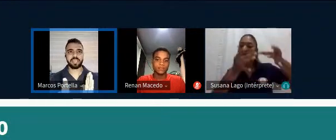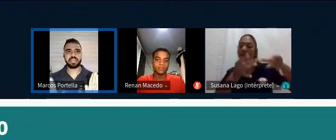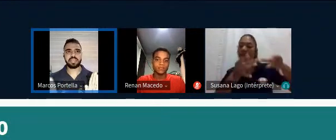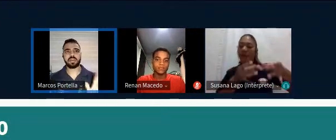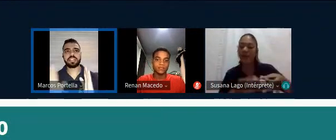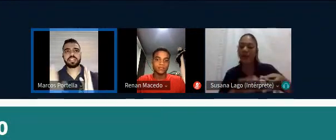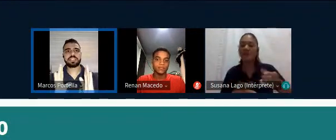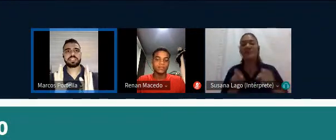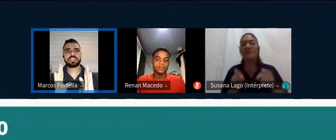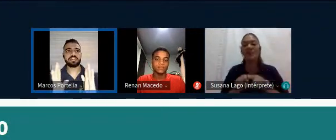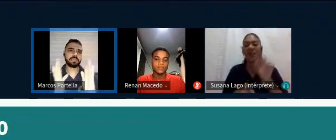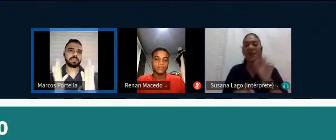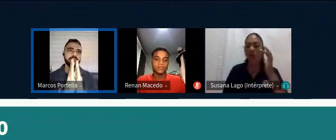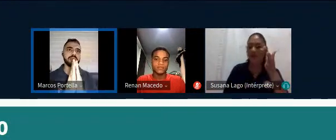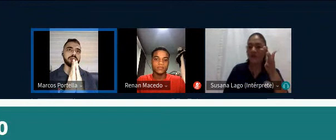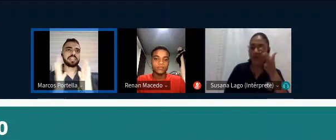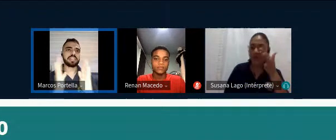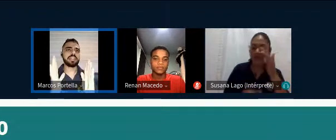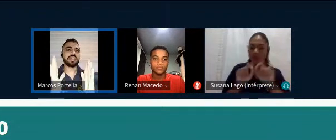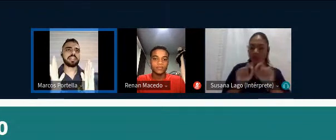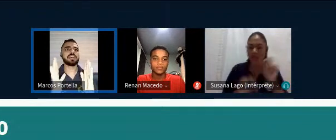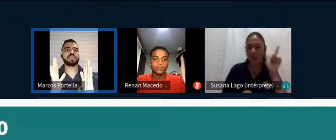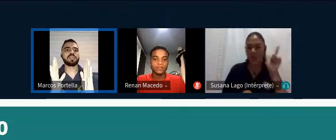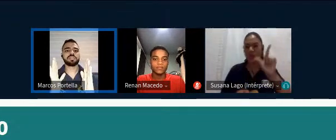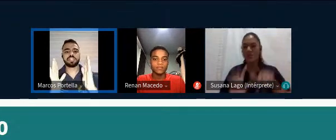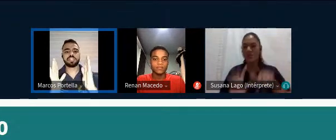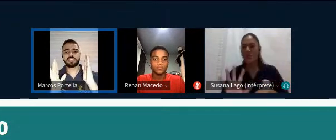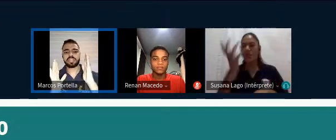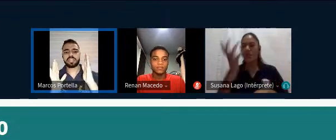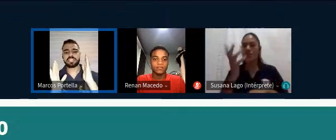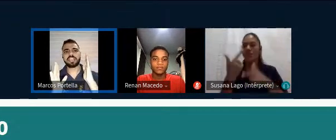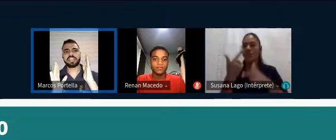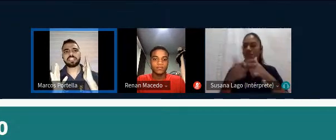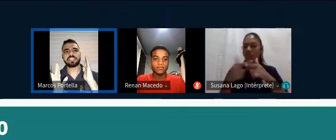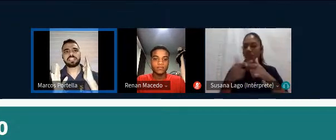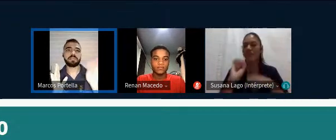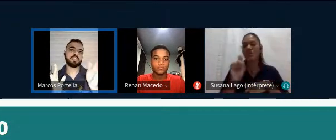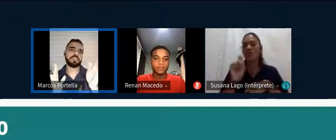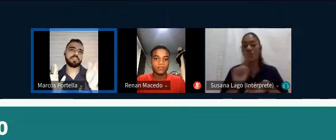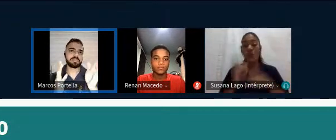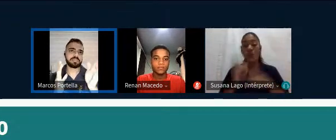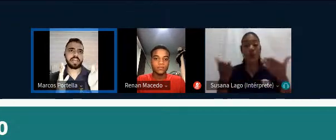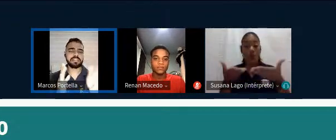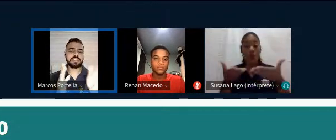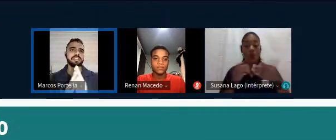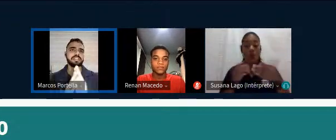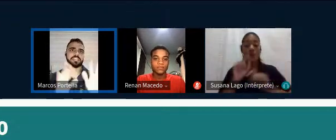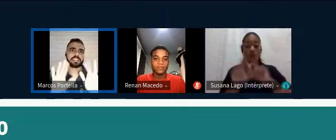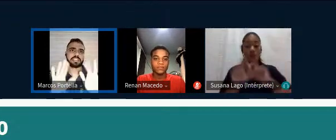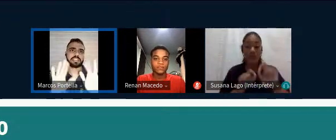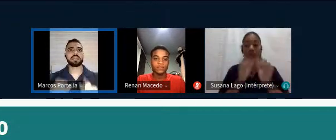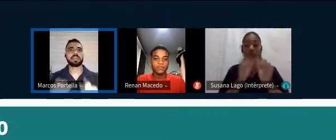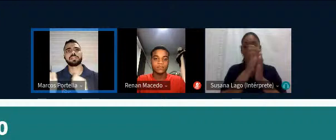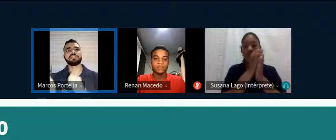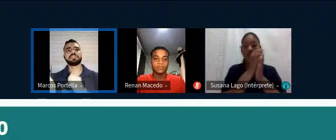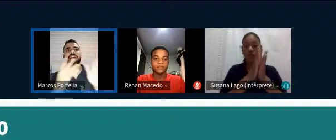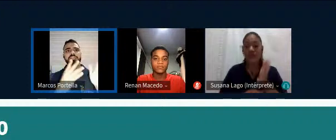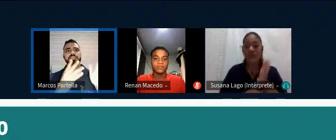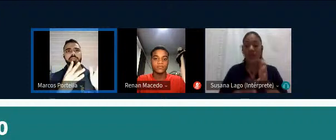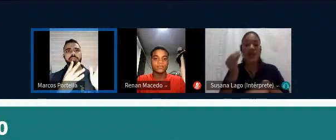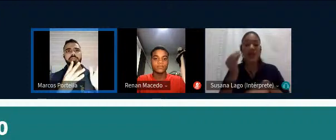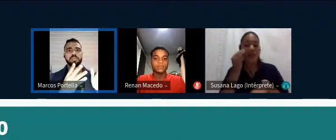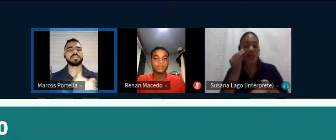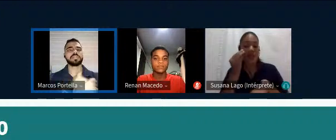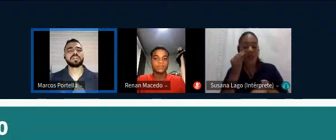Então, nesse ano a gente se separou muito bem, né? Hoje nós temos a atividade da prova simulada, em que você faz a programação e envia para o